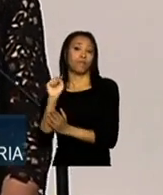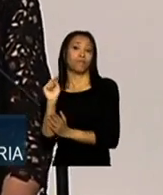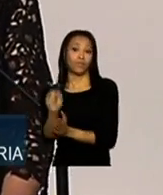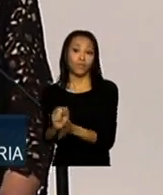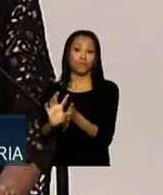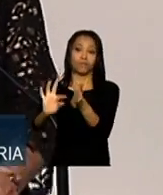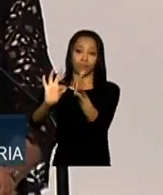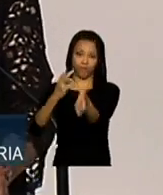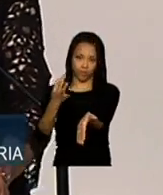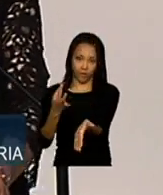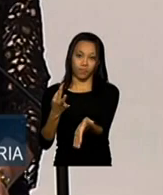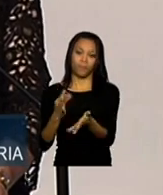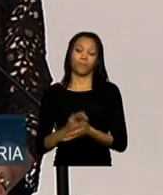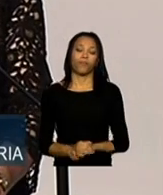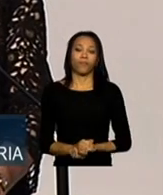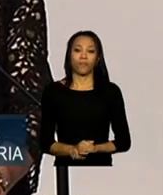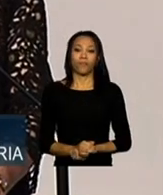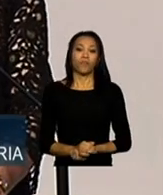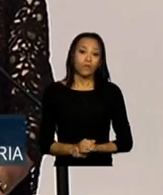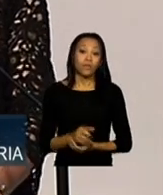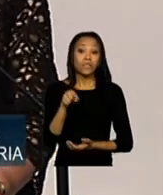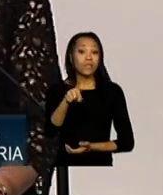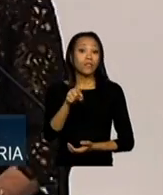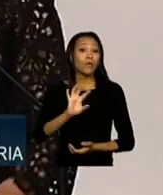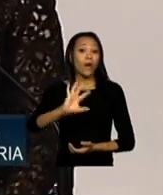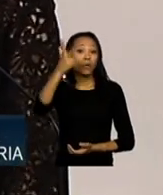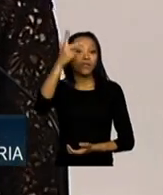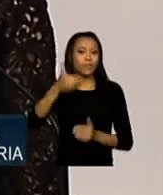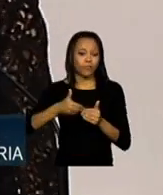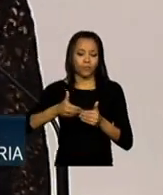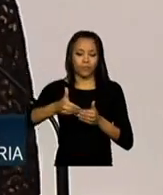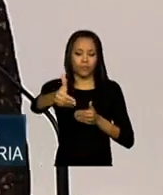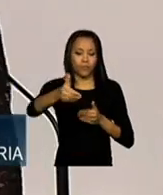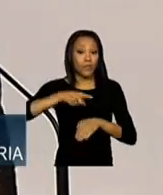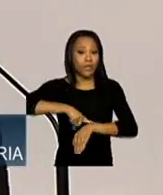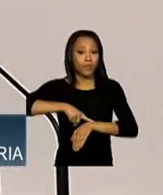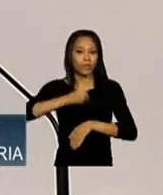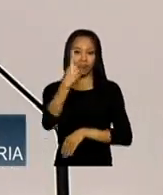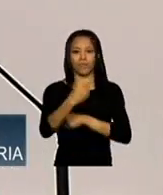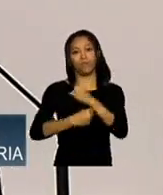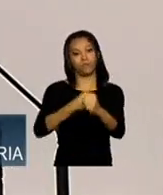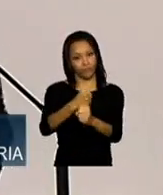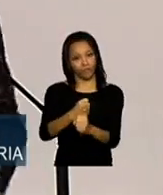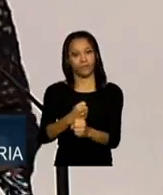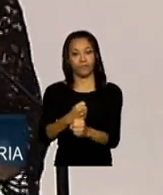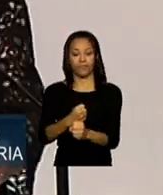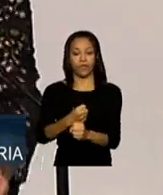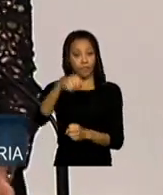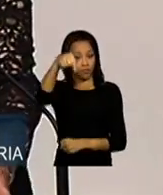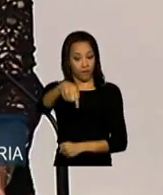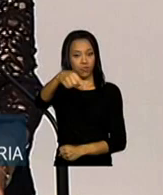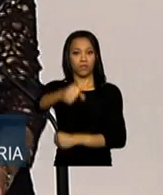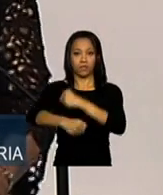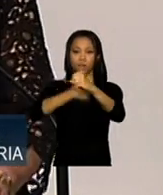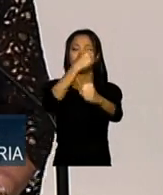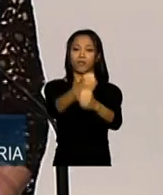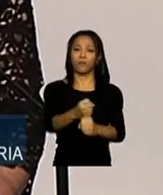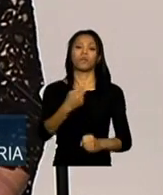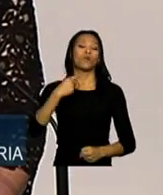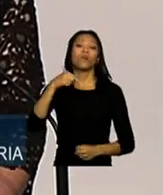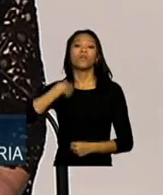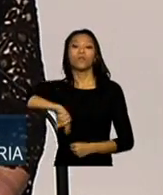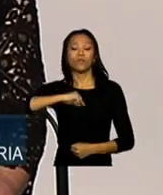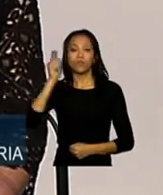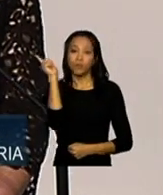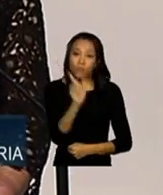matrículas. Vejam que isso ocorreu em apenas um ano, e nesse ano nós